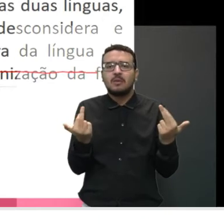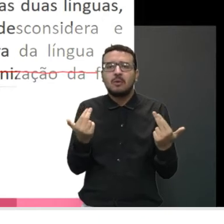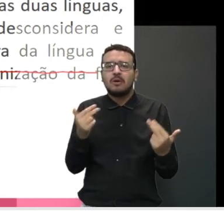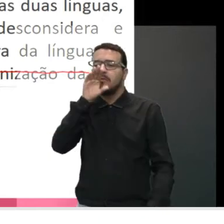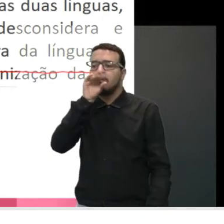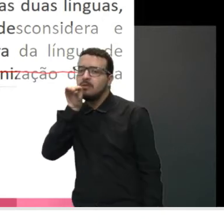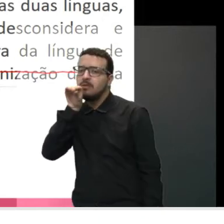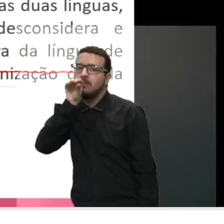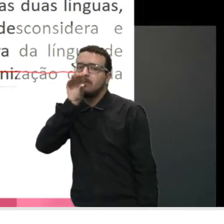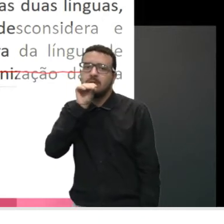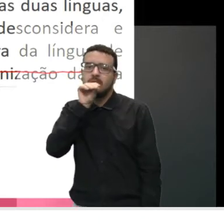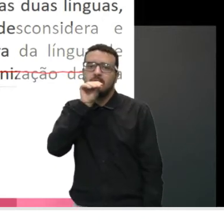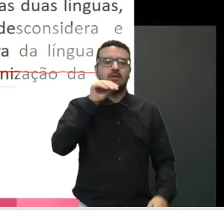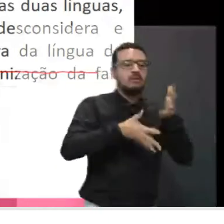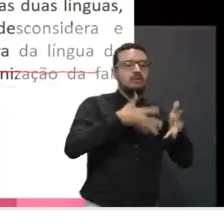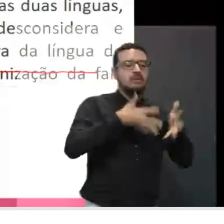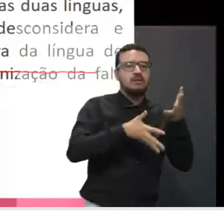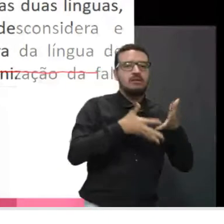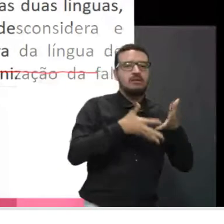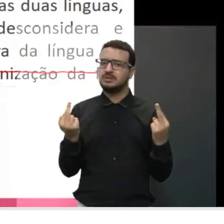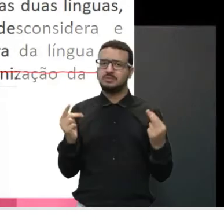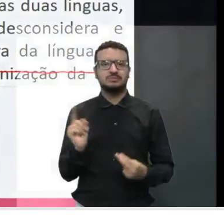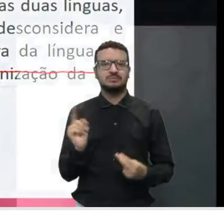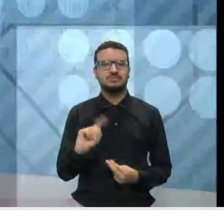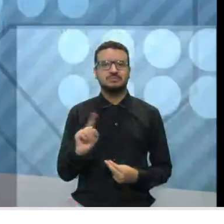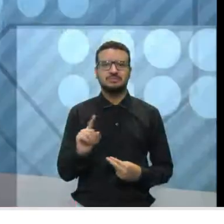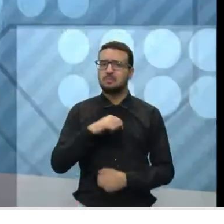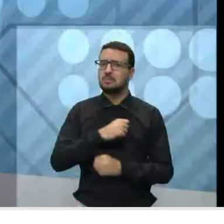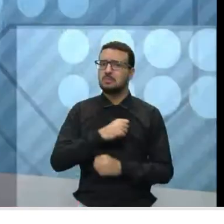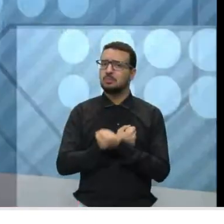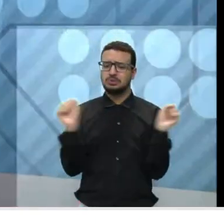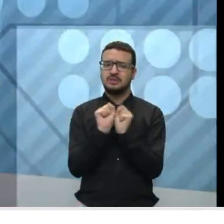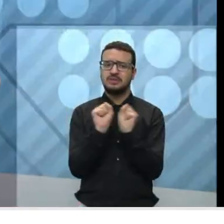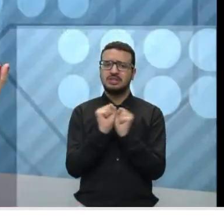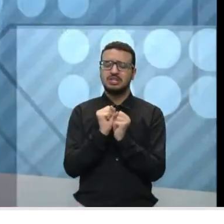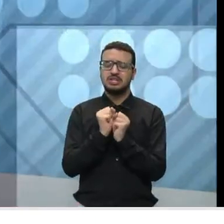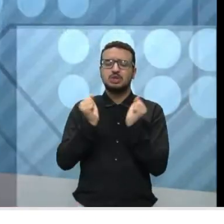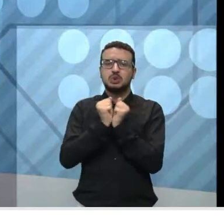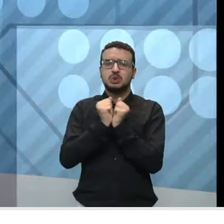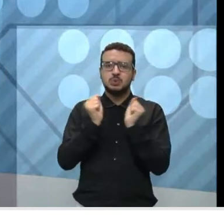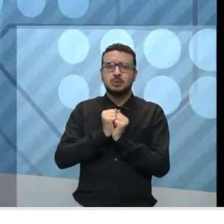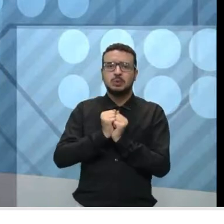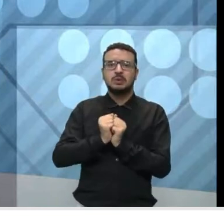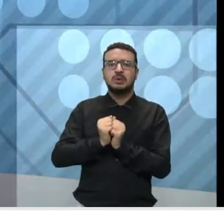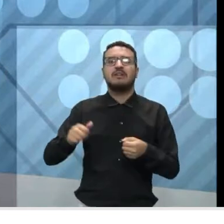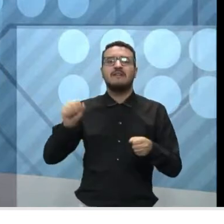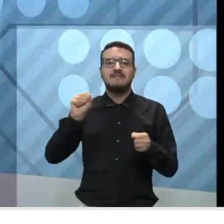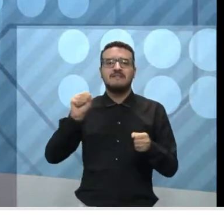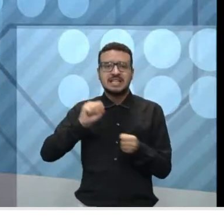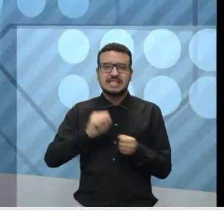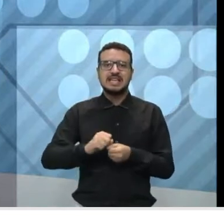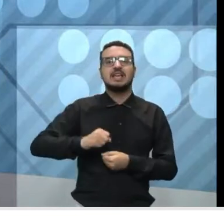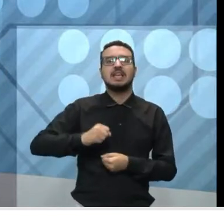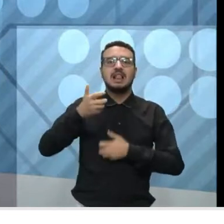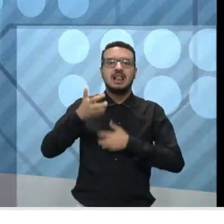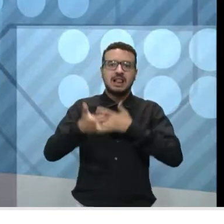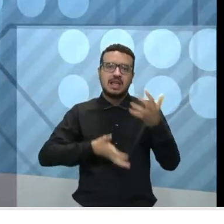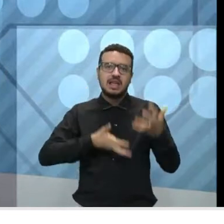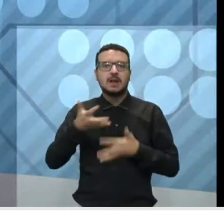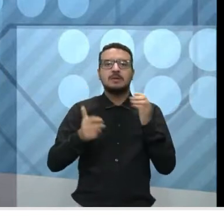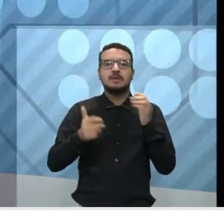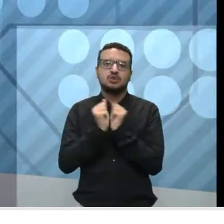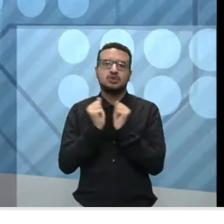foi muito importante nesse processo histórico. Então, havia a proibição. Aí, nos Estados Unidos, percebendo